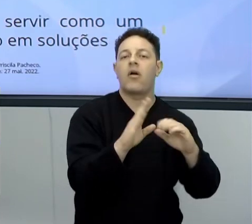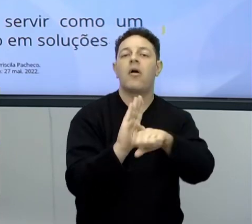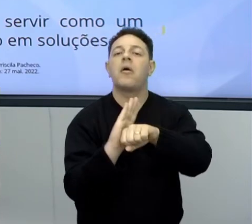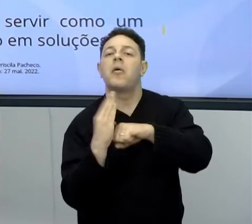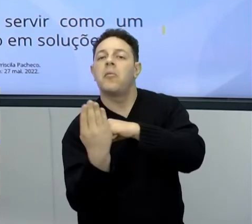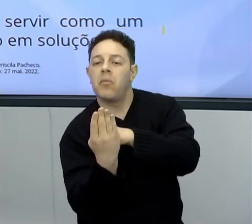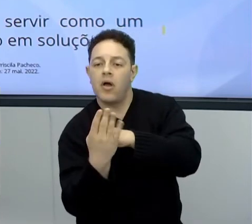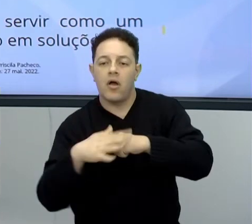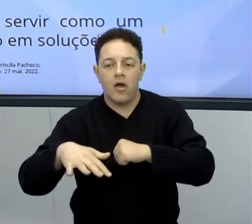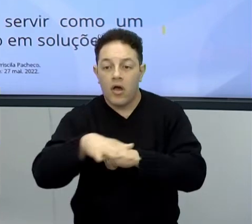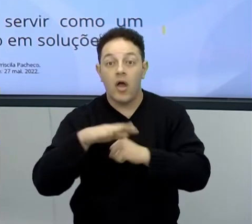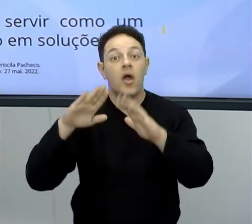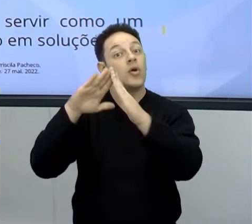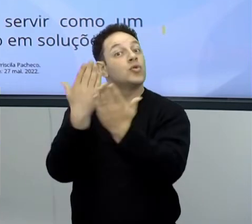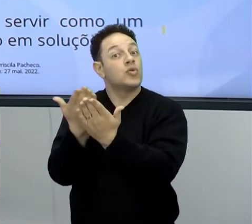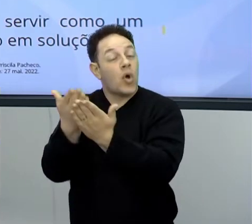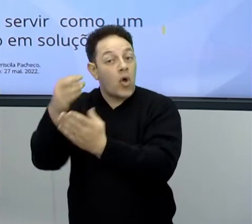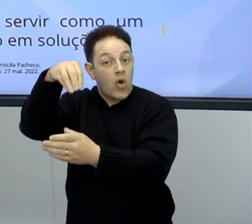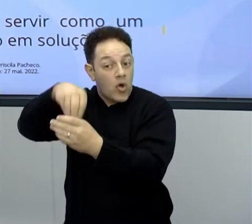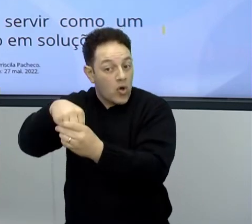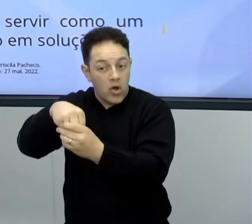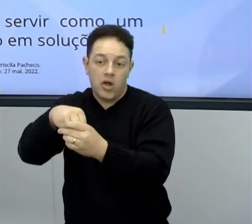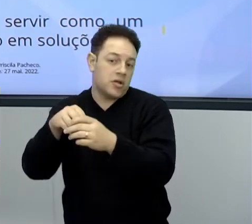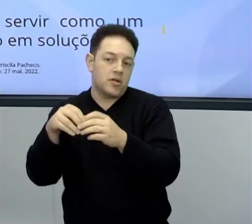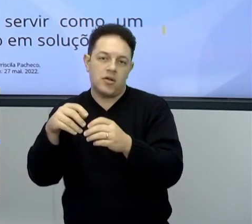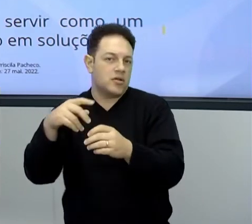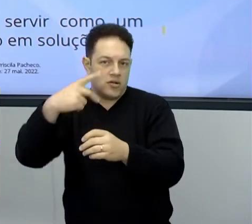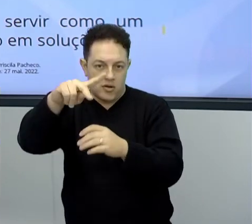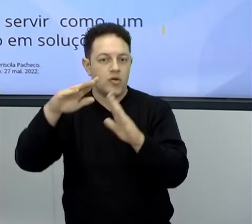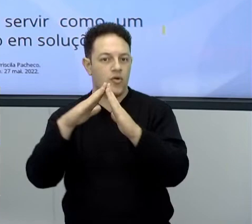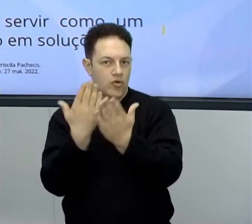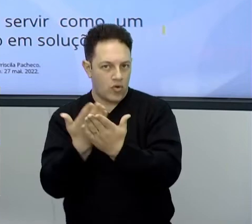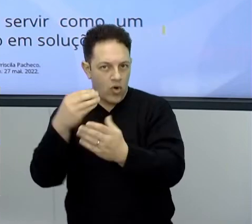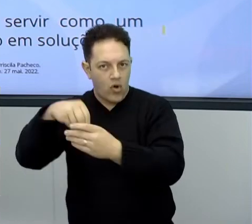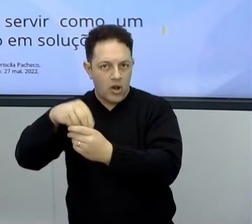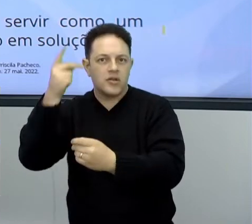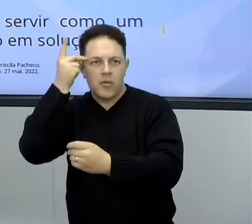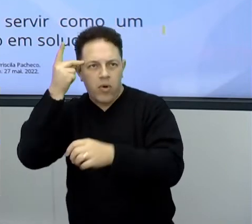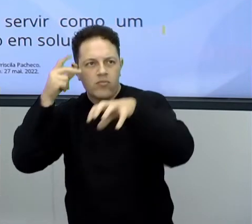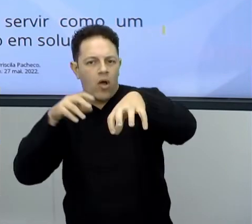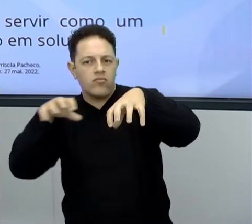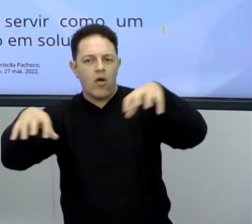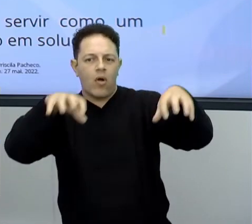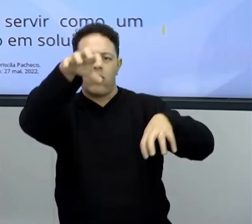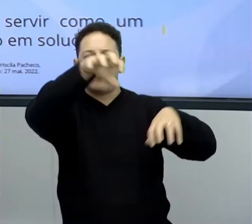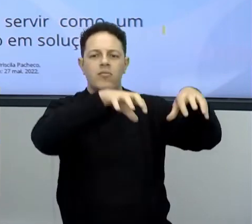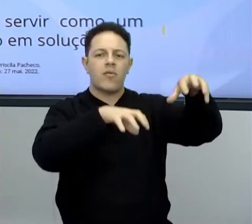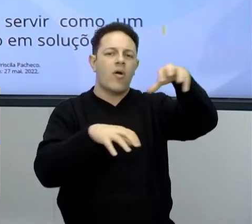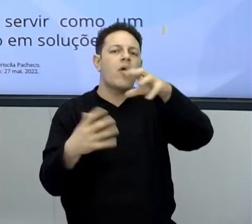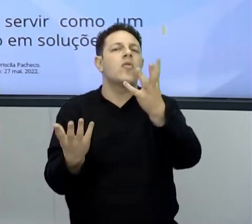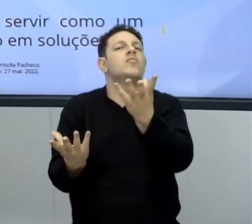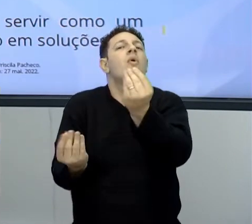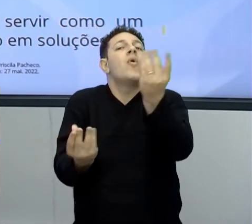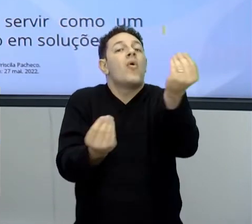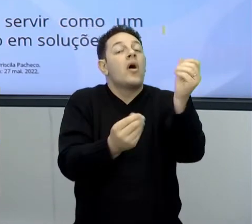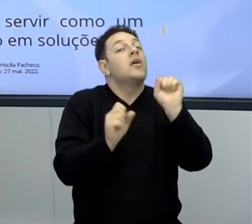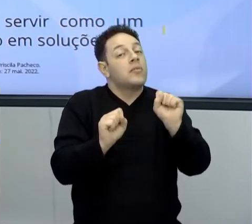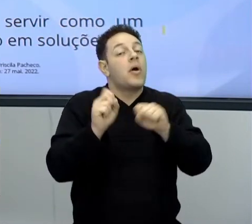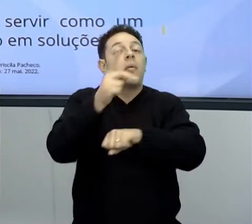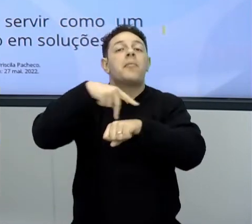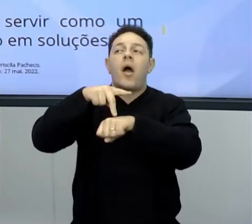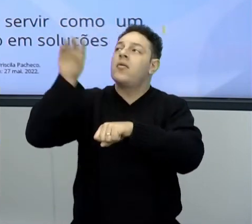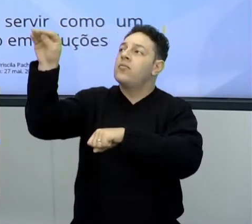bairro, na sua escola. As escolas aqui de São Paulo, há muitas aí com uma grande demanda de alunos imigrantes, vocês